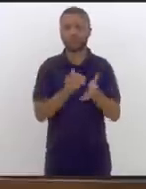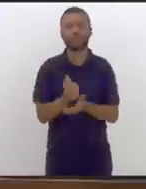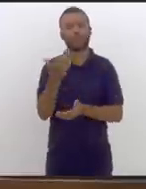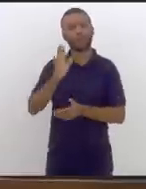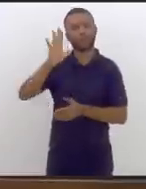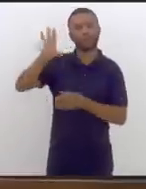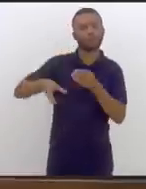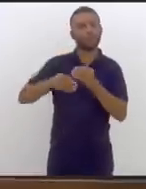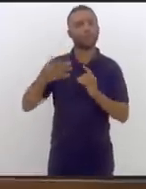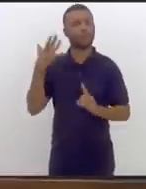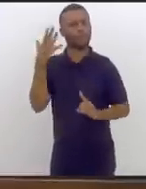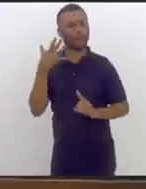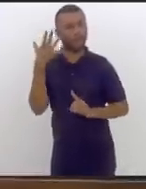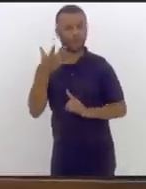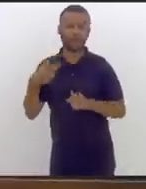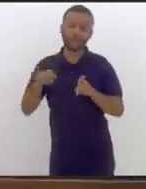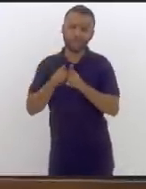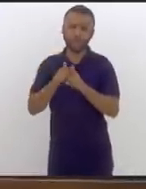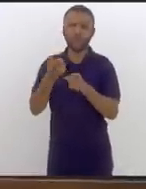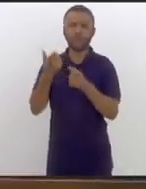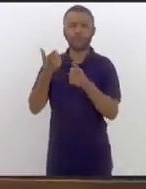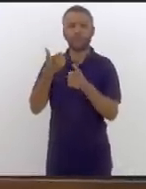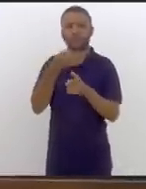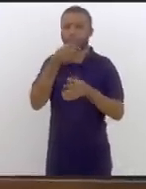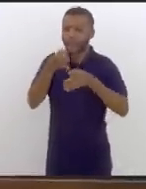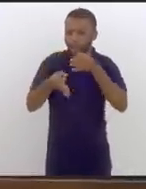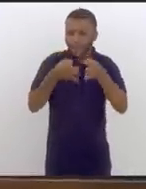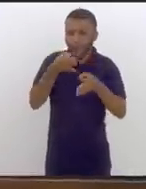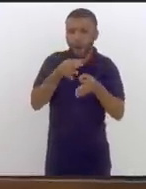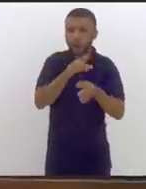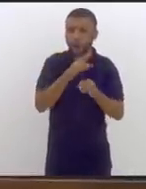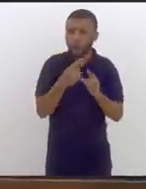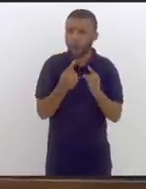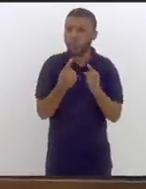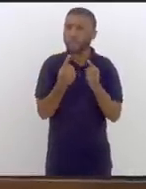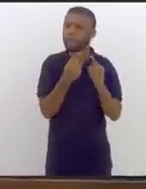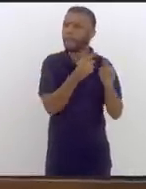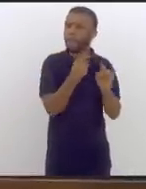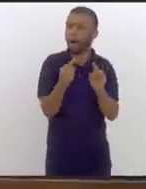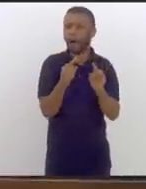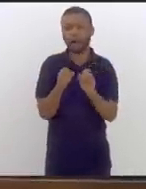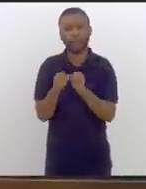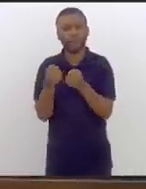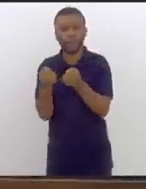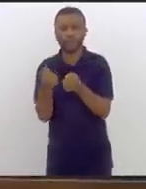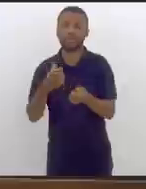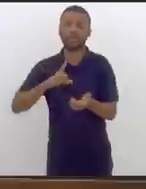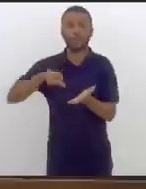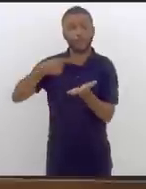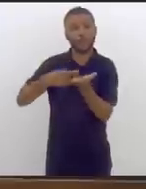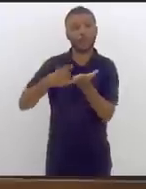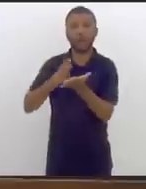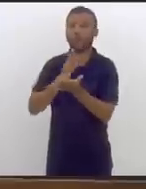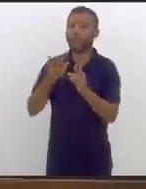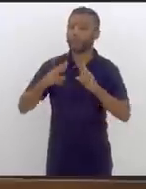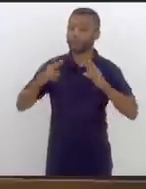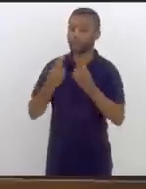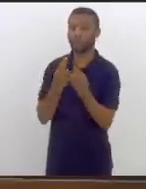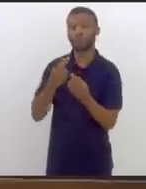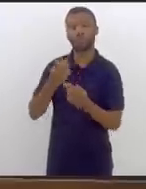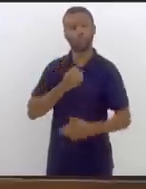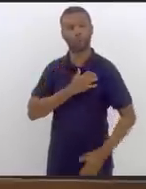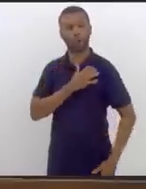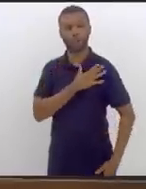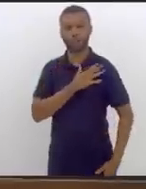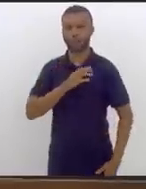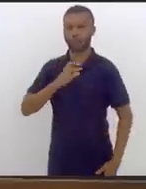aquele cara que fala mas aquele aquele que bate também mas aquele cara que também que defende eu tive algumas reuniões com o Coronel Henrique e o Coronel falou que já estava fazendo isso